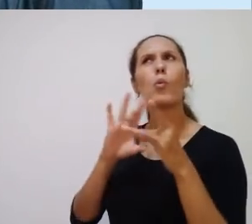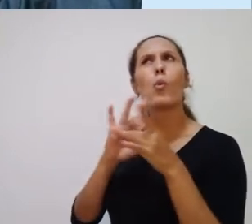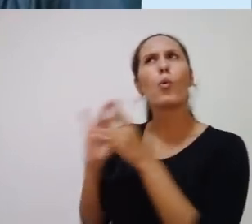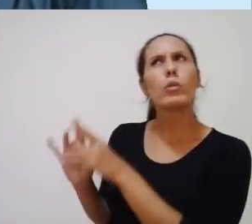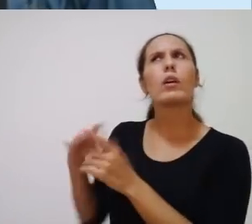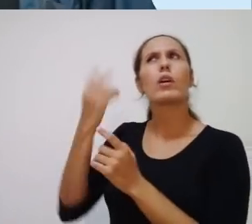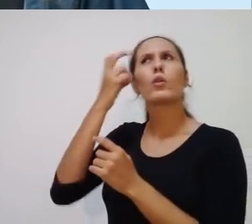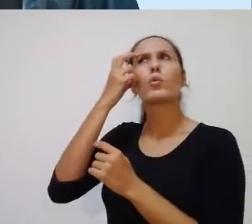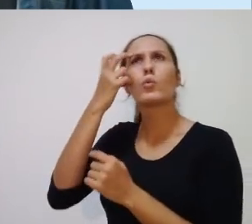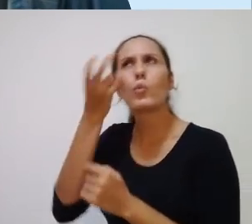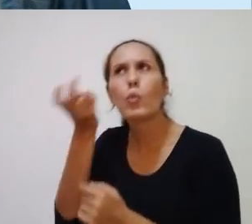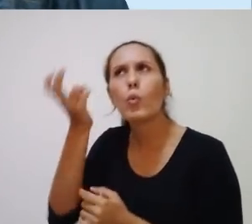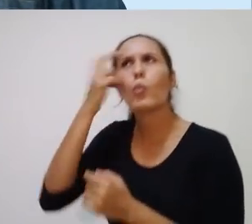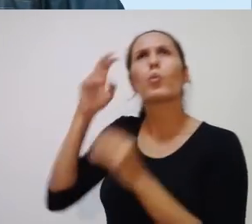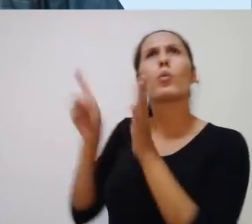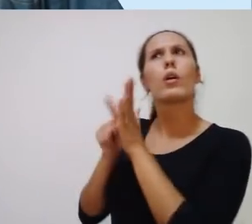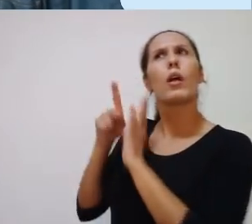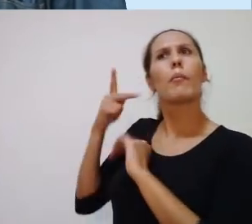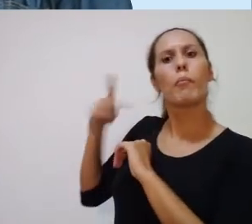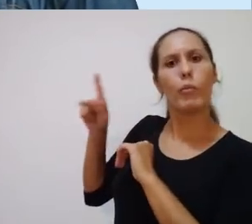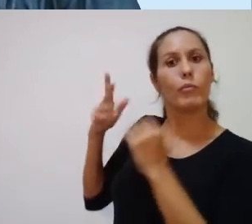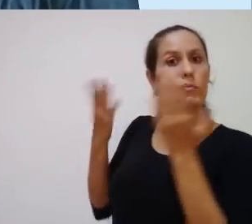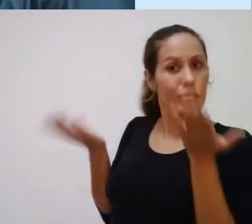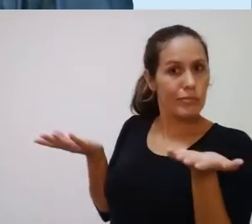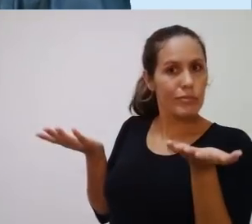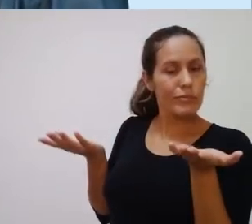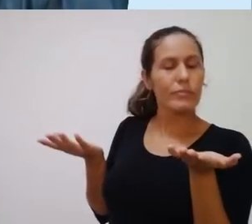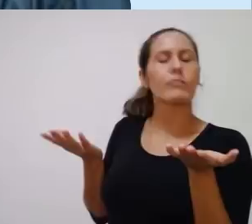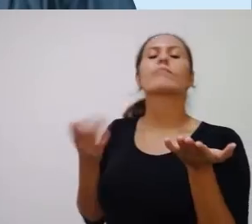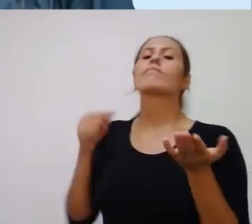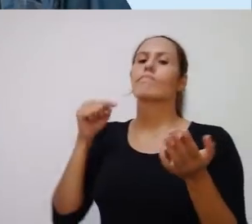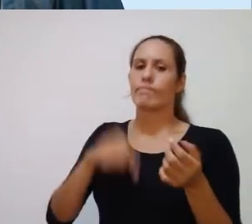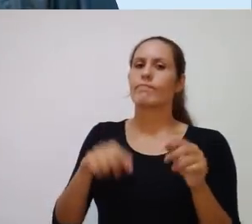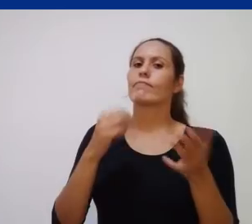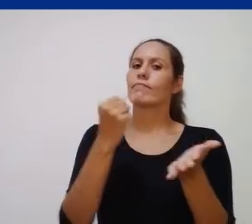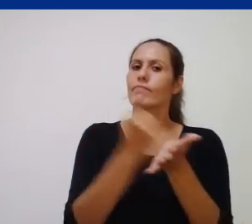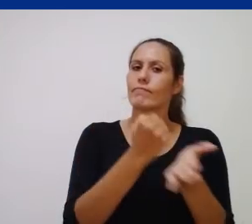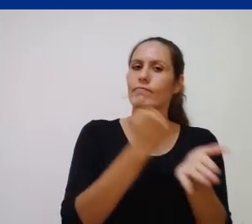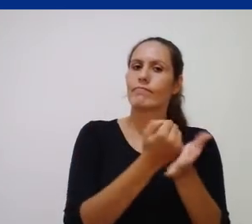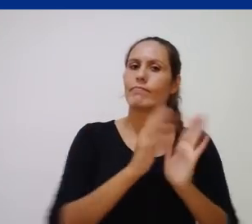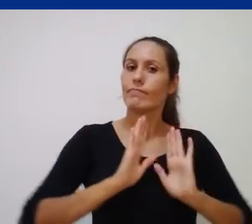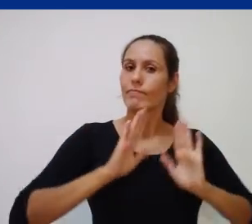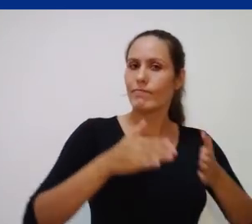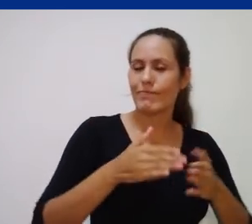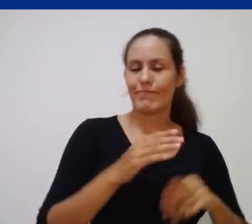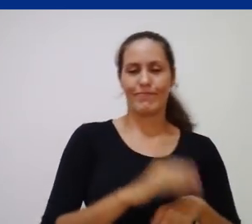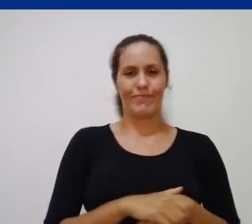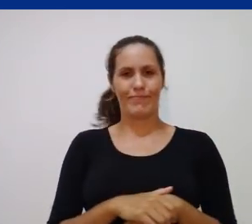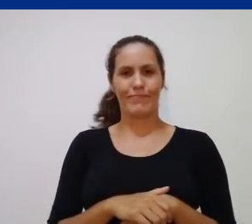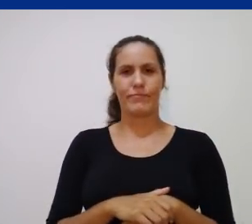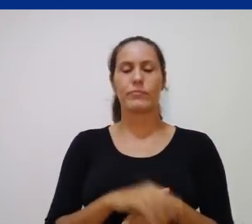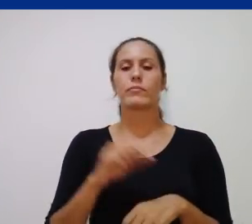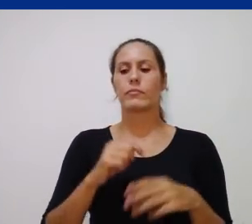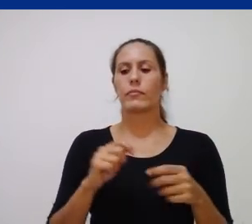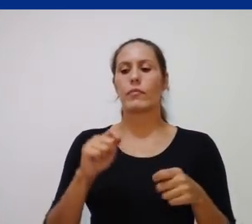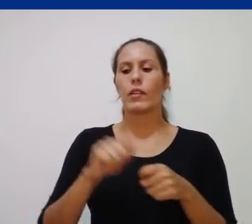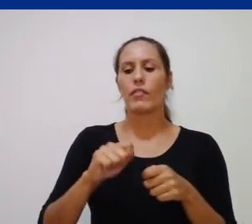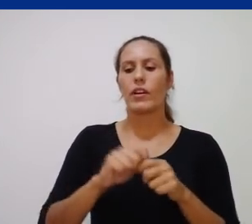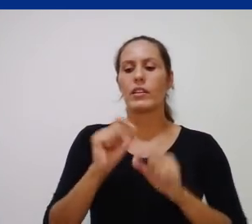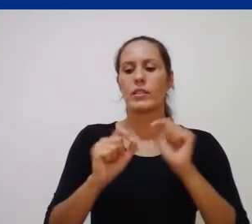daquelas pinturas. Então essa pesquisa é chamada de pesquisa documental. Ela pode ser feita em cartas,